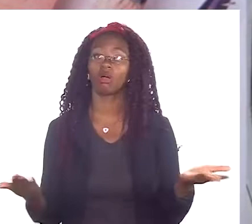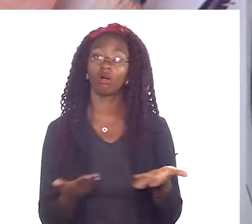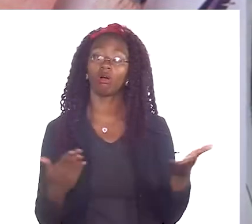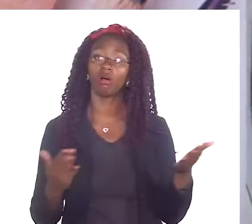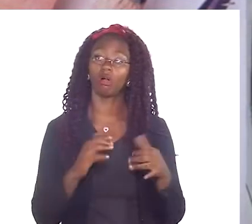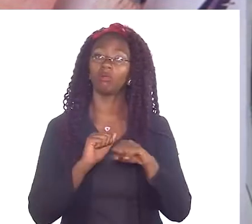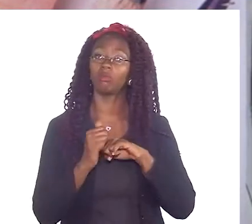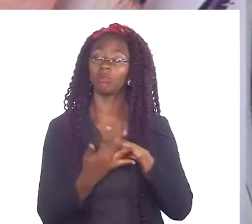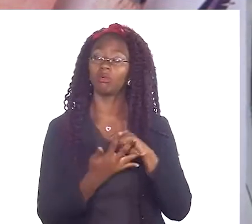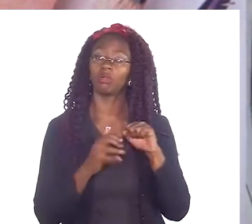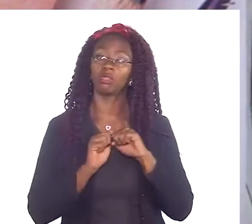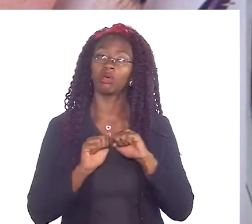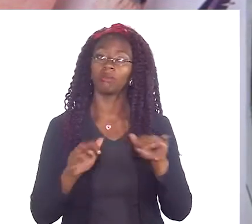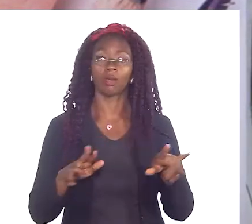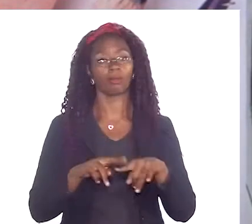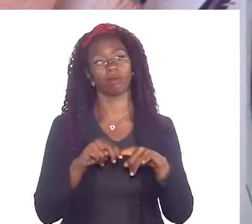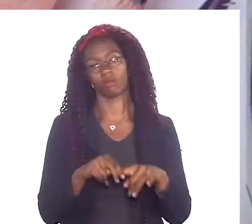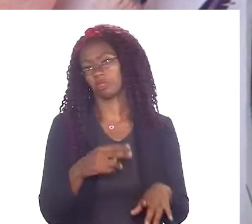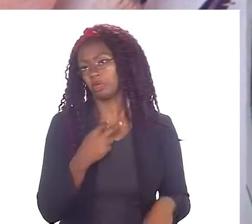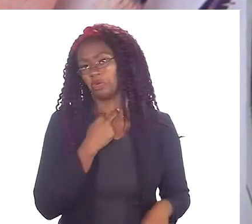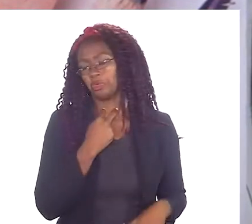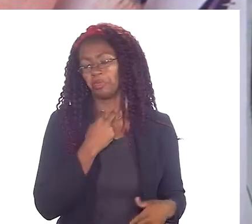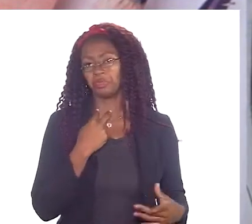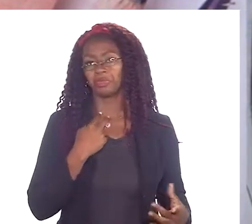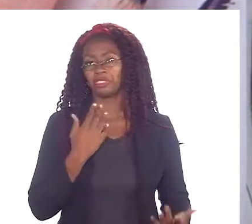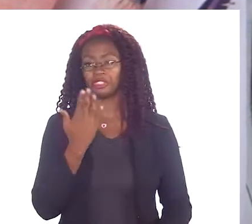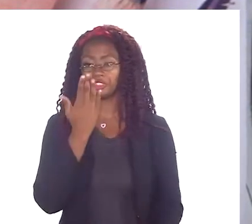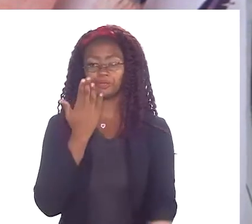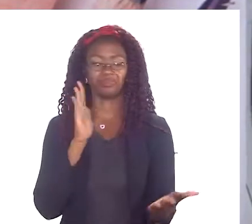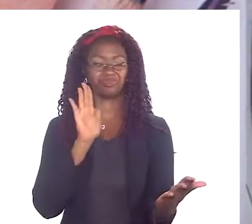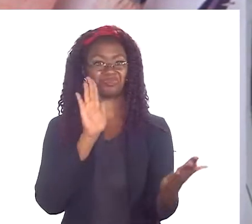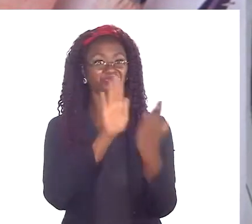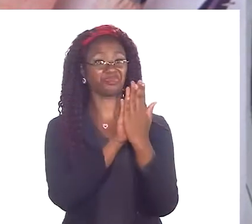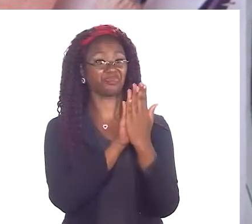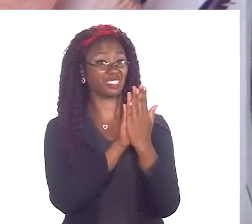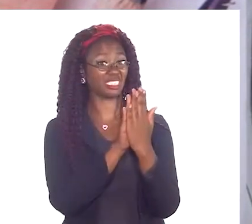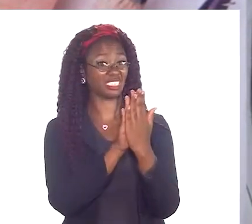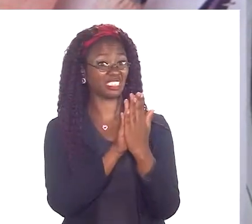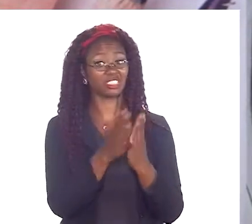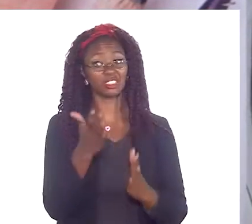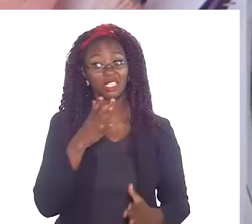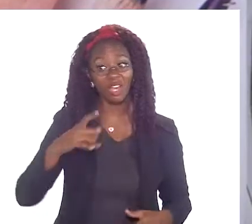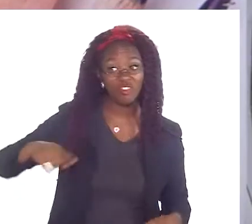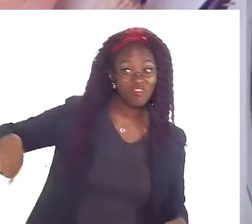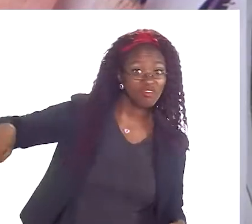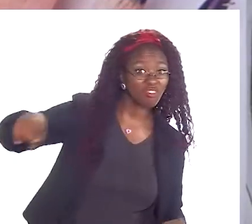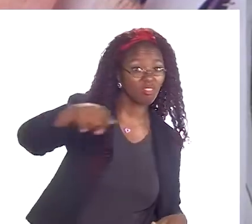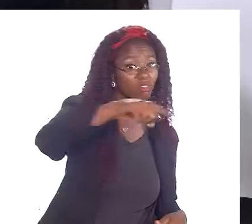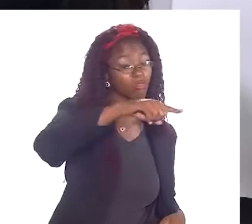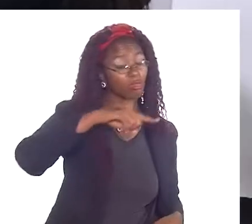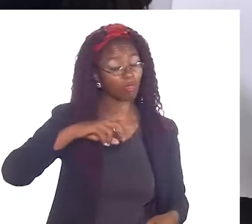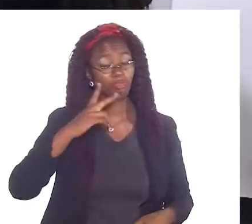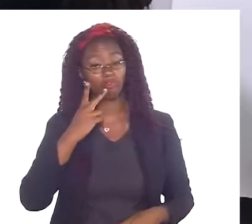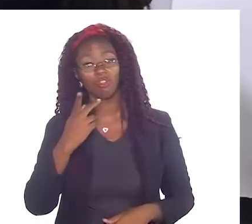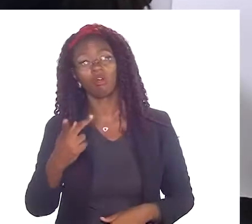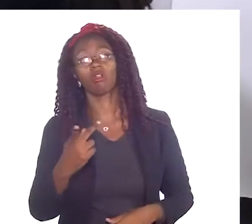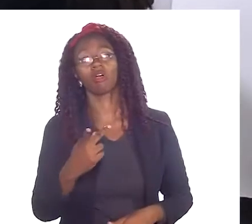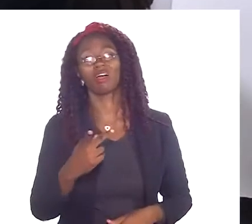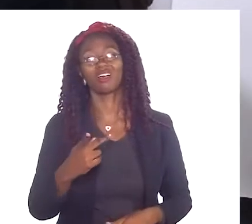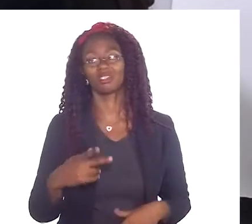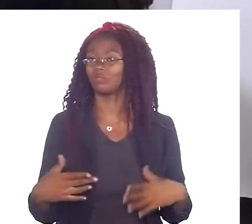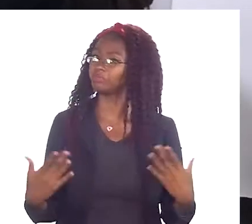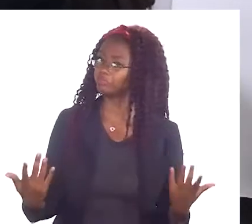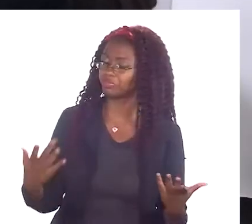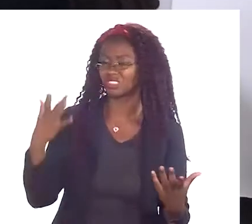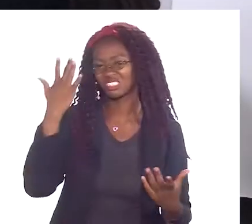de uma pandemia, quando você não tem possibilidade de estar no cara a cara, e eu queria ouvir todos vocês em relação a isso, se